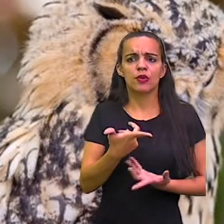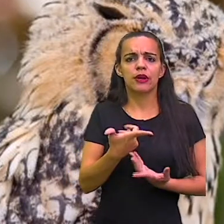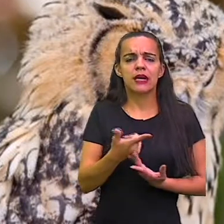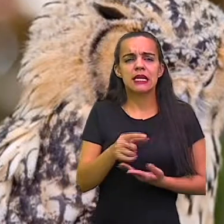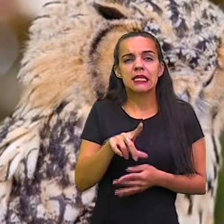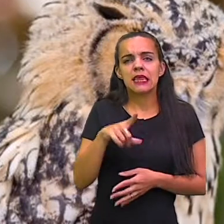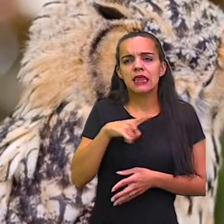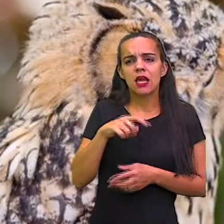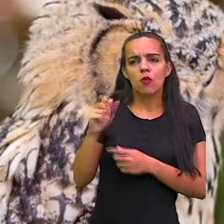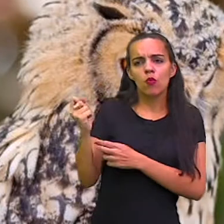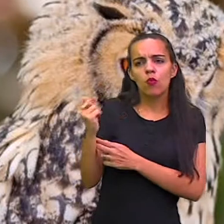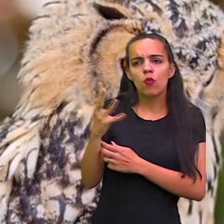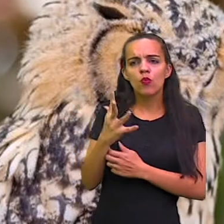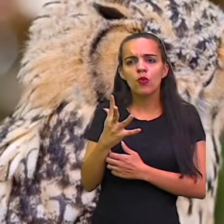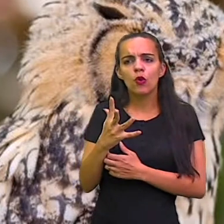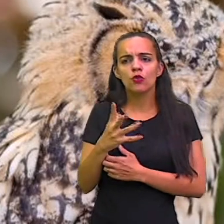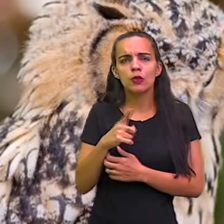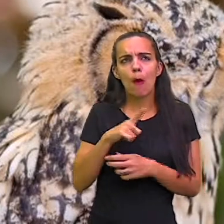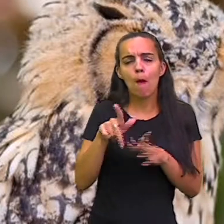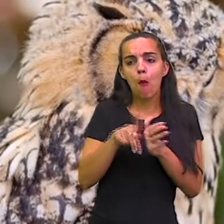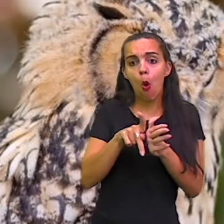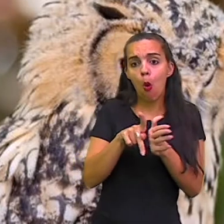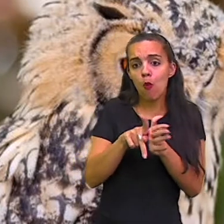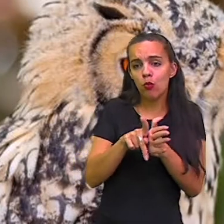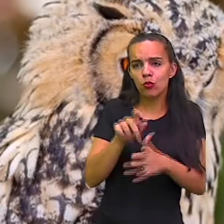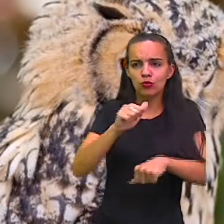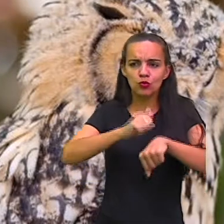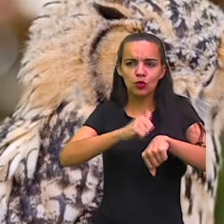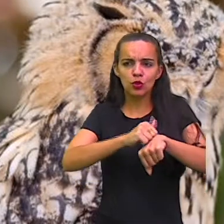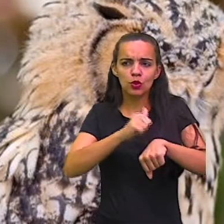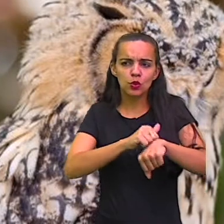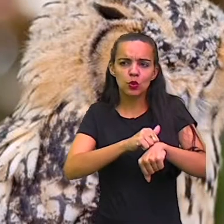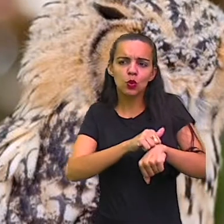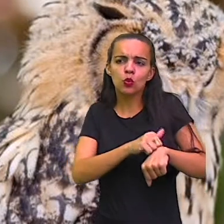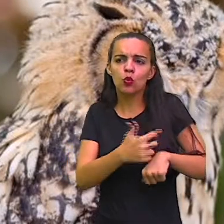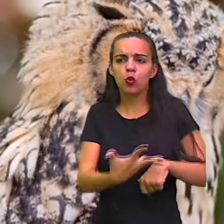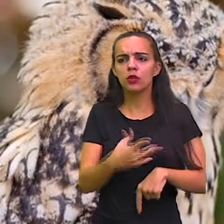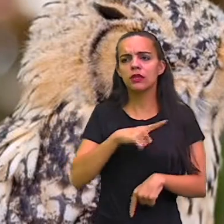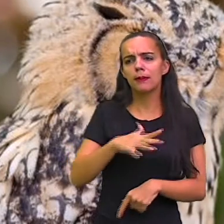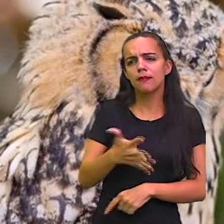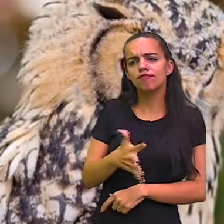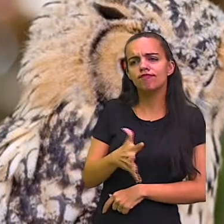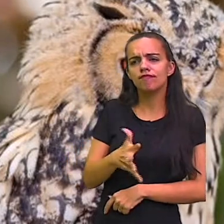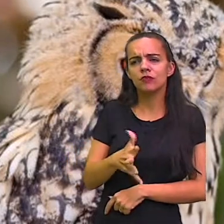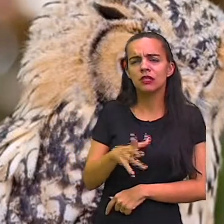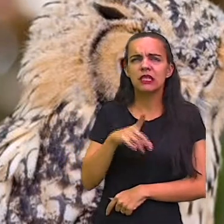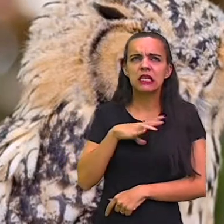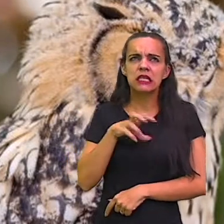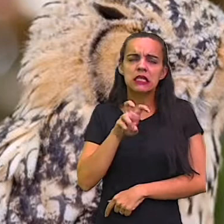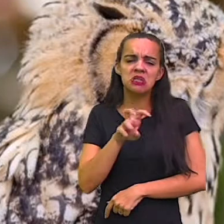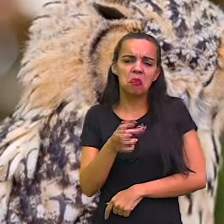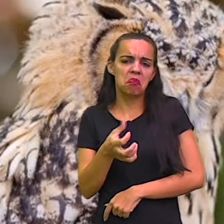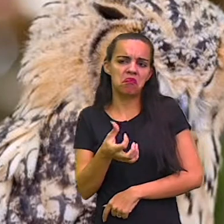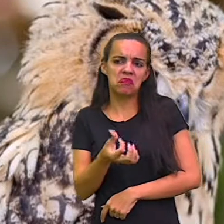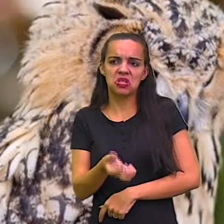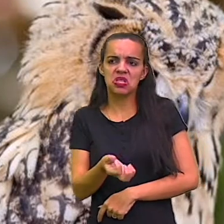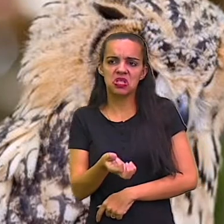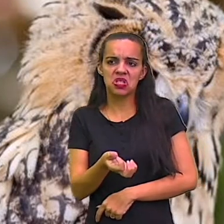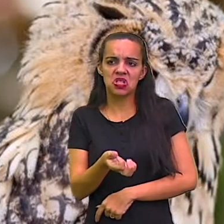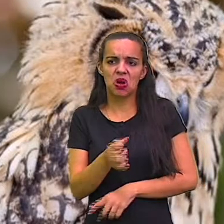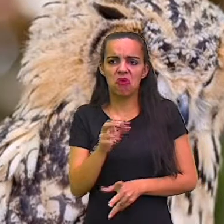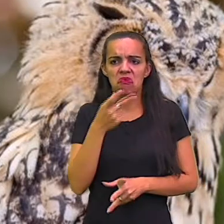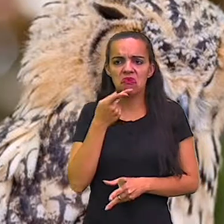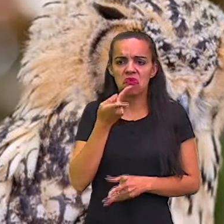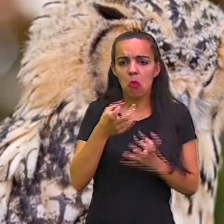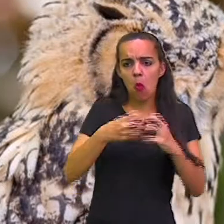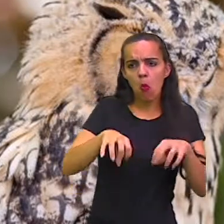inferior e é os ossos são constituídos por aproximadamente cinco ou seis existe